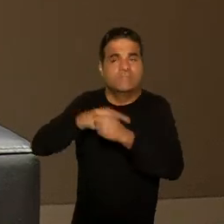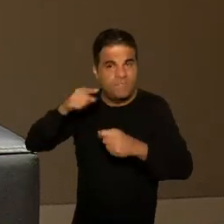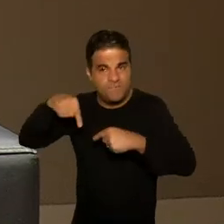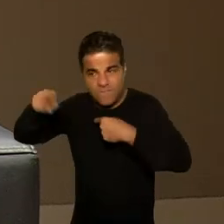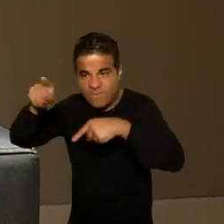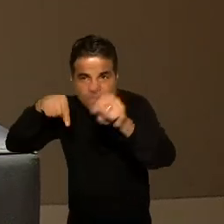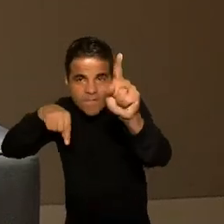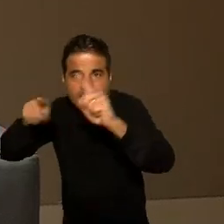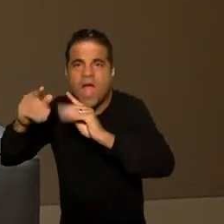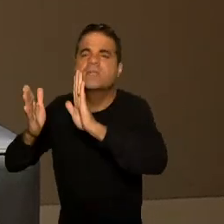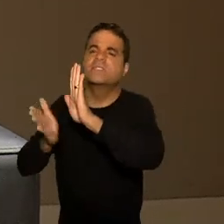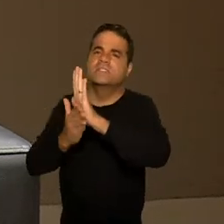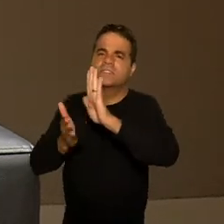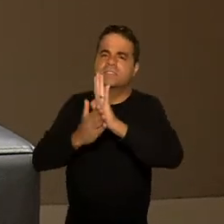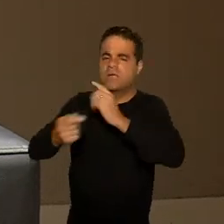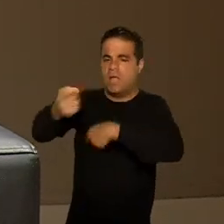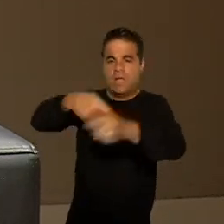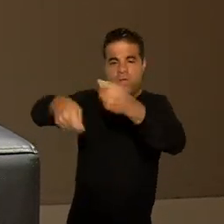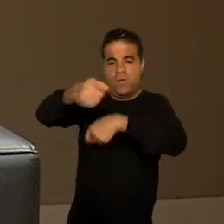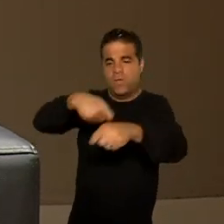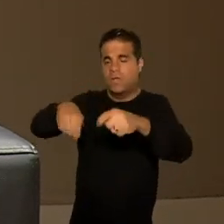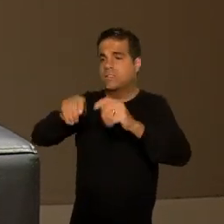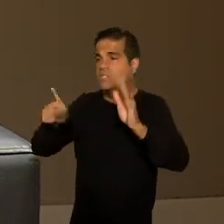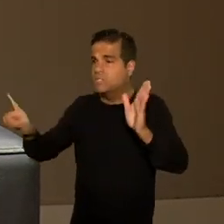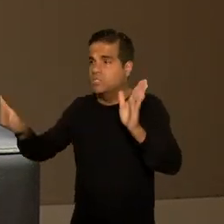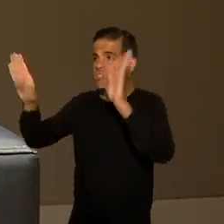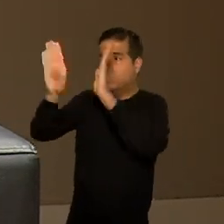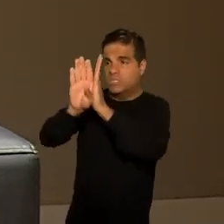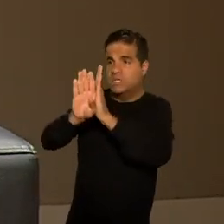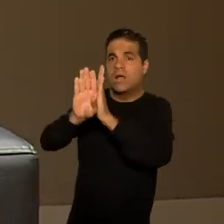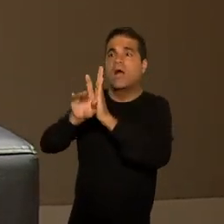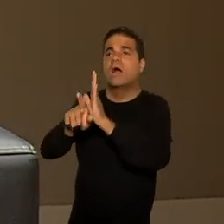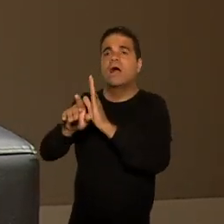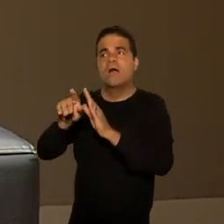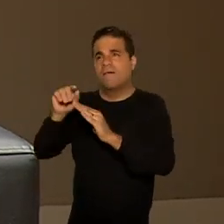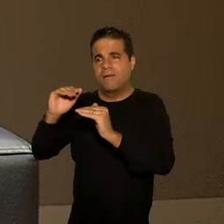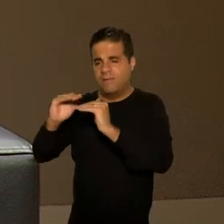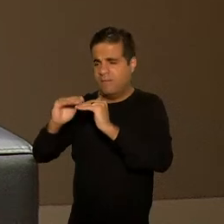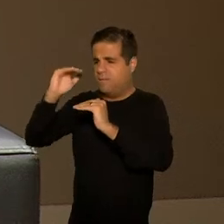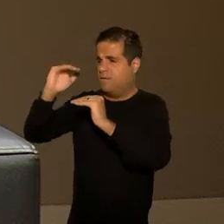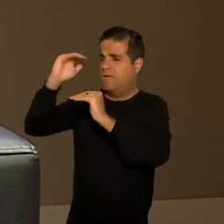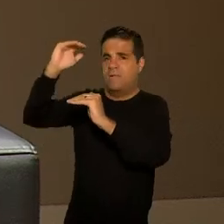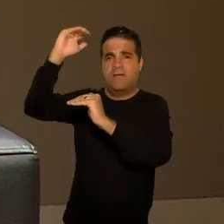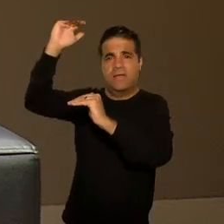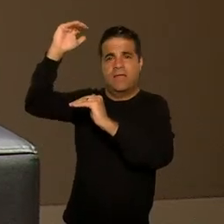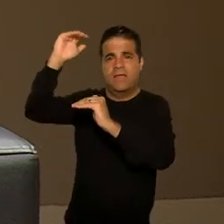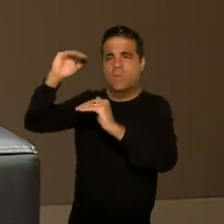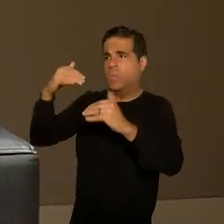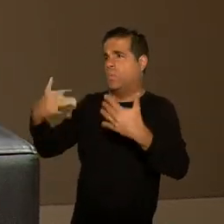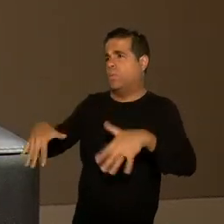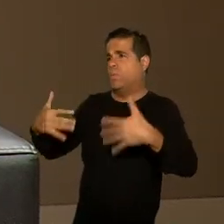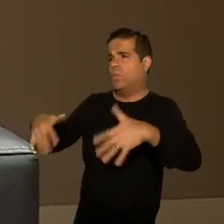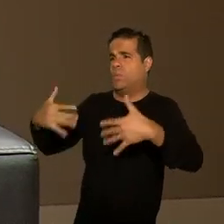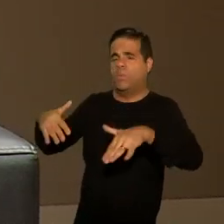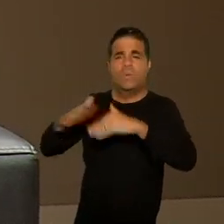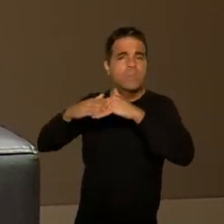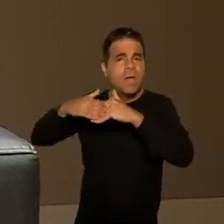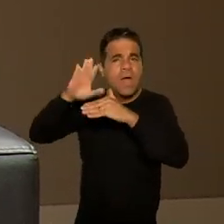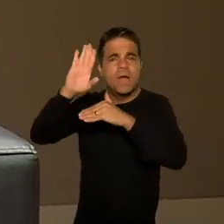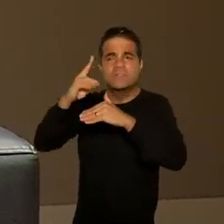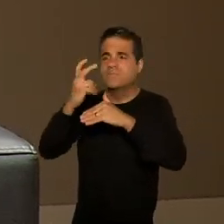vai estabelecer uma negociação Por exemplo quando você chega na Bienal de São são três andares entendeu com mais de